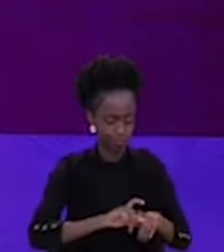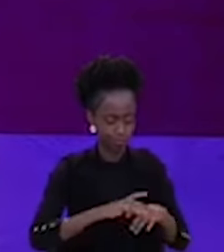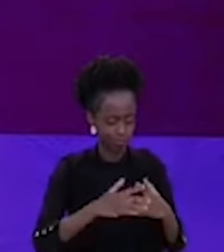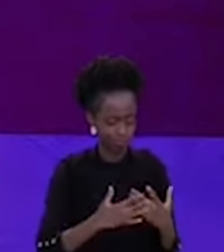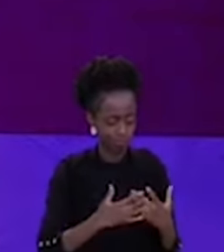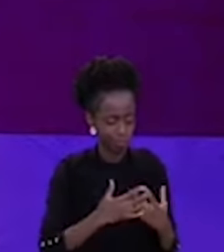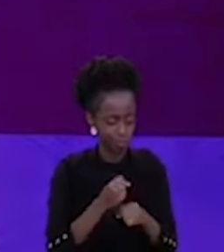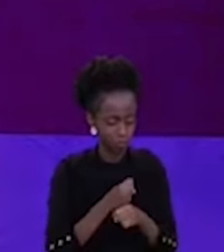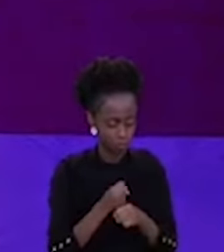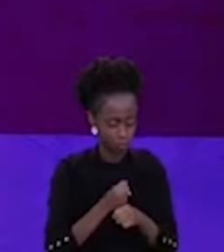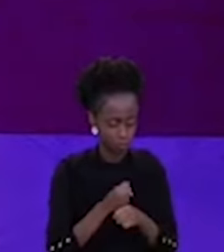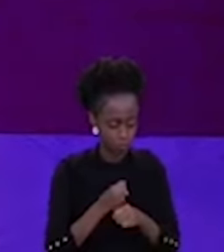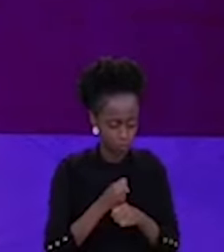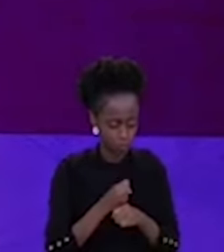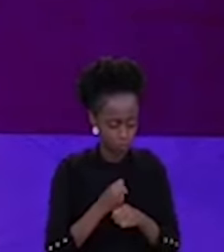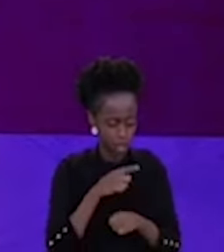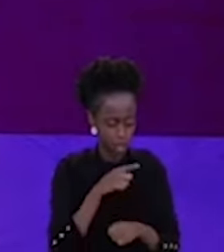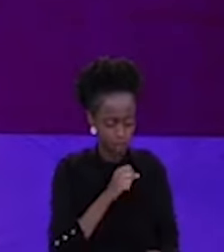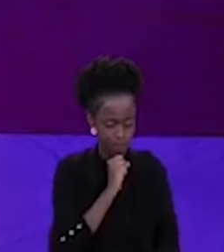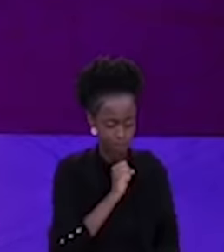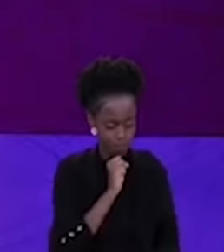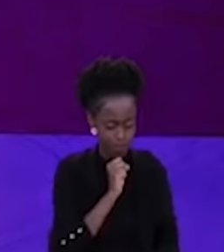E o tempo foi passando, ele foi envelhecendo.